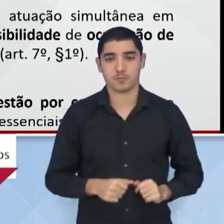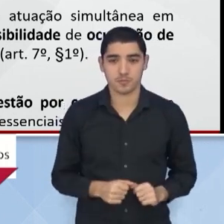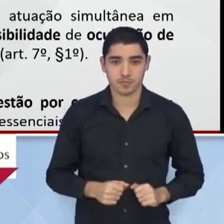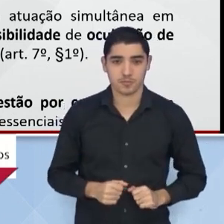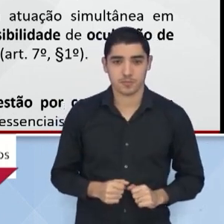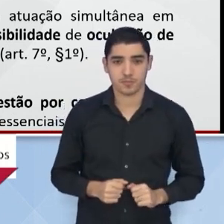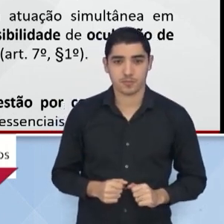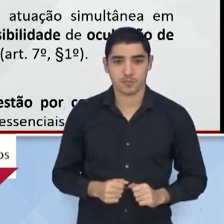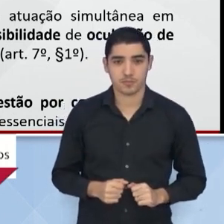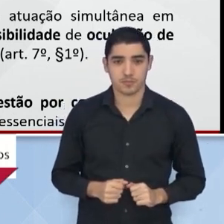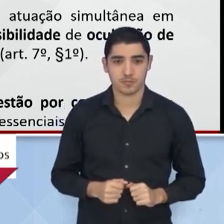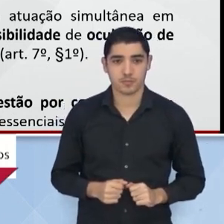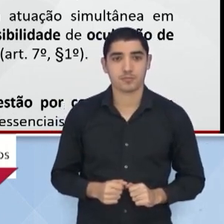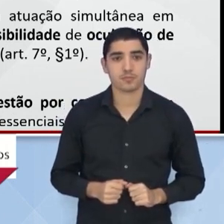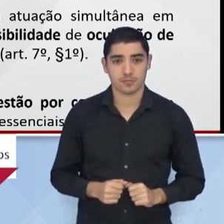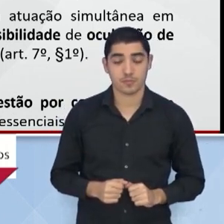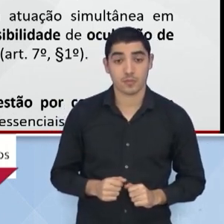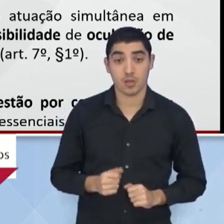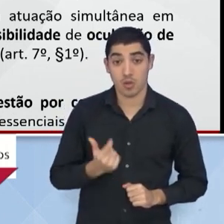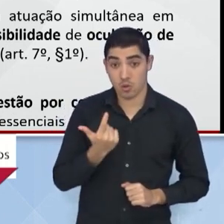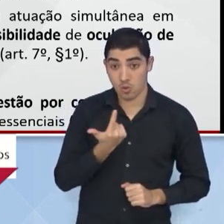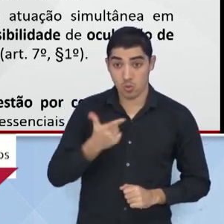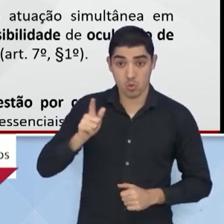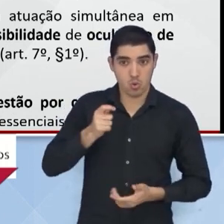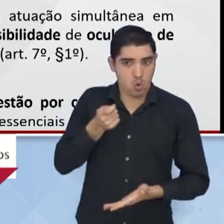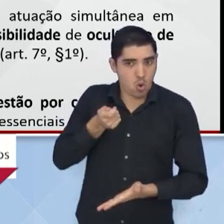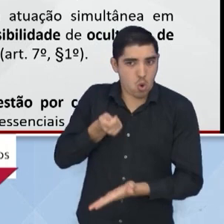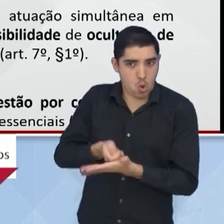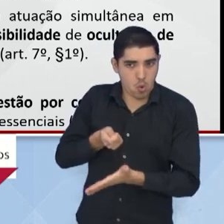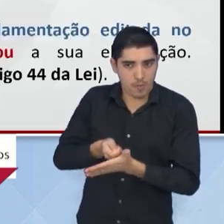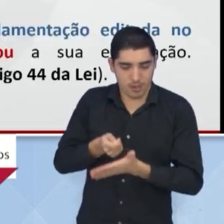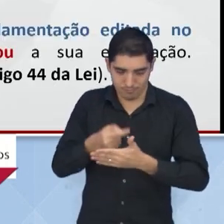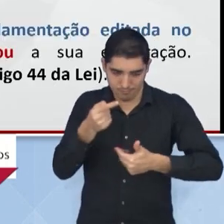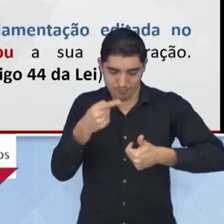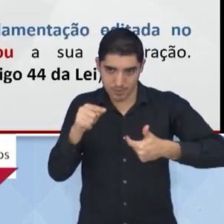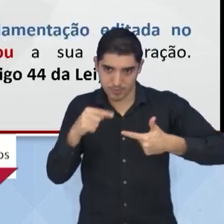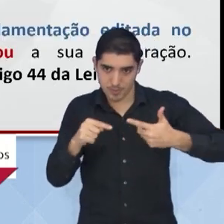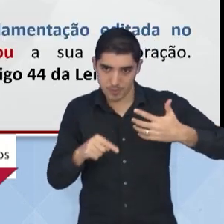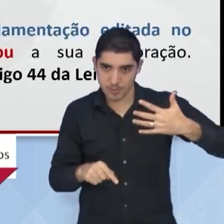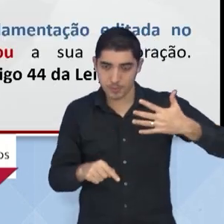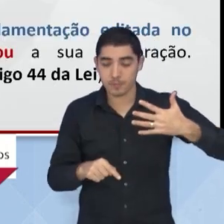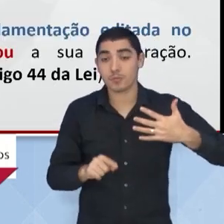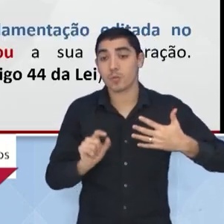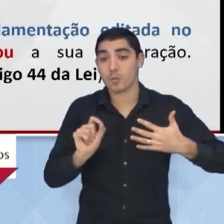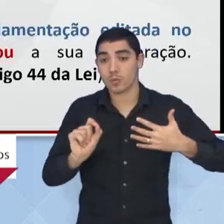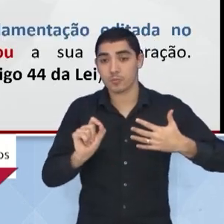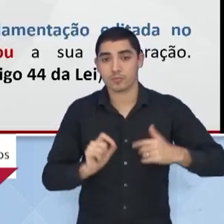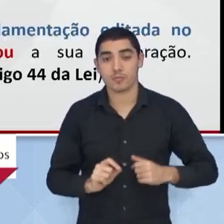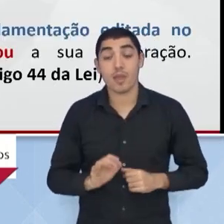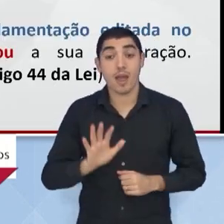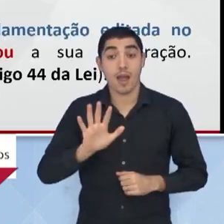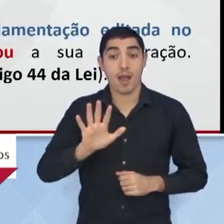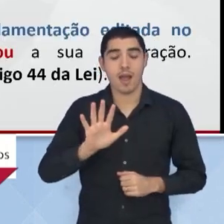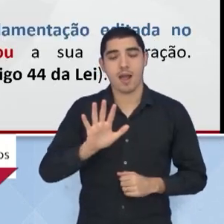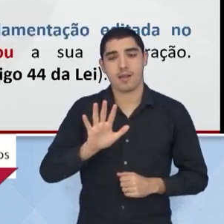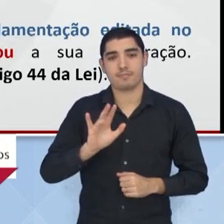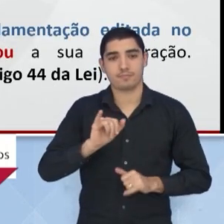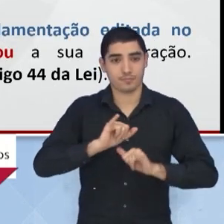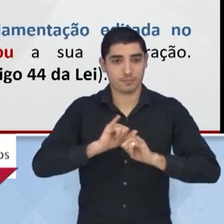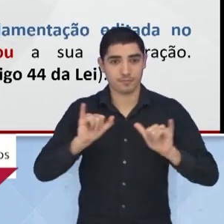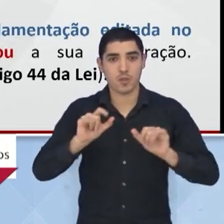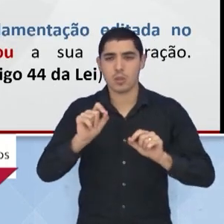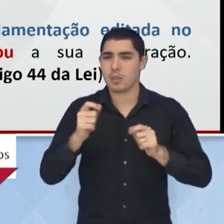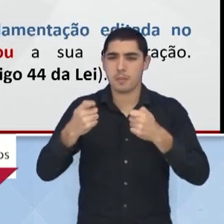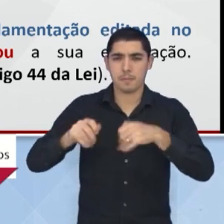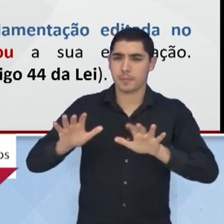capot Seguindo aqui nos itens obrigatórios né ah só um recado não precisam não precisam